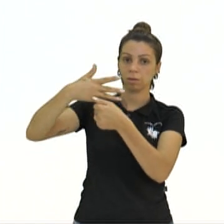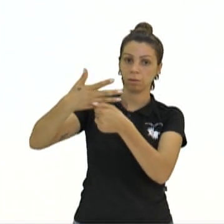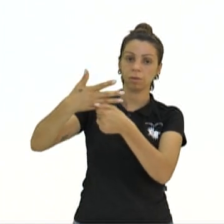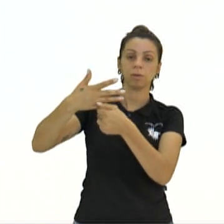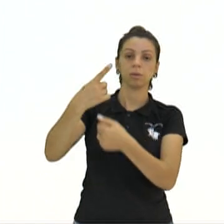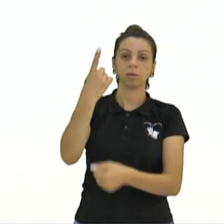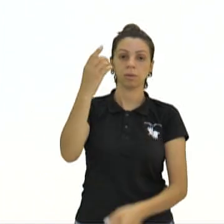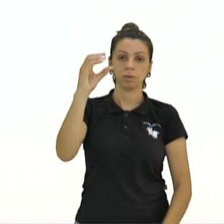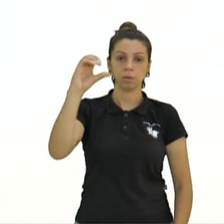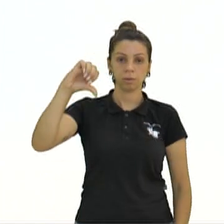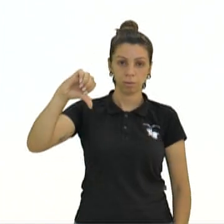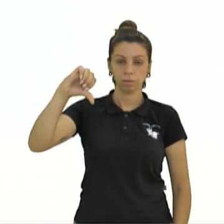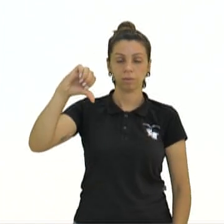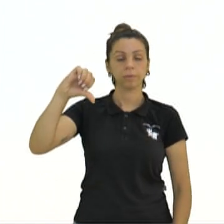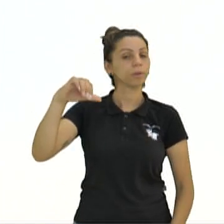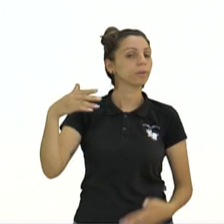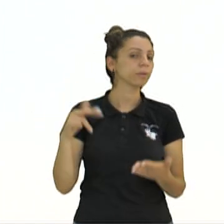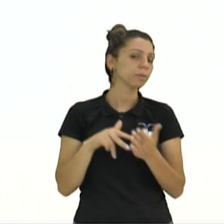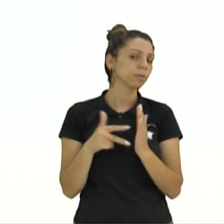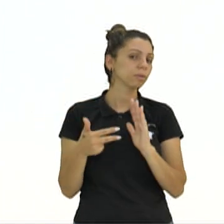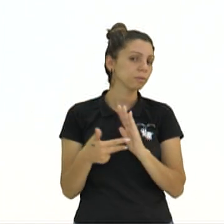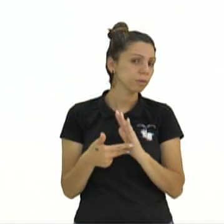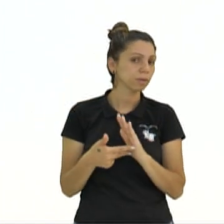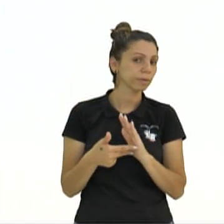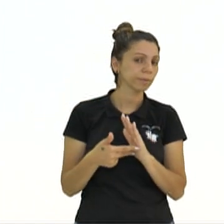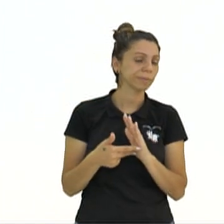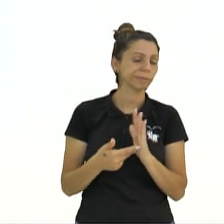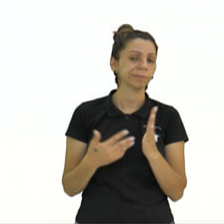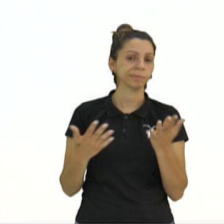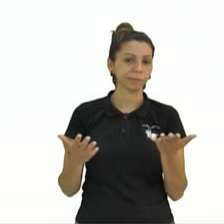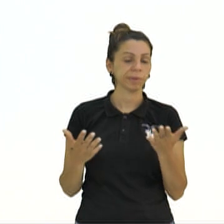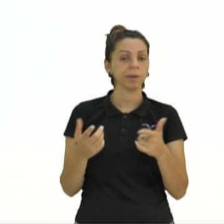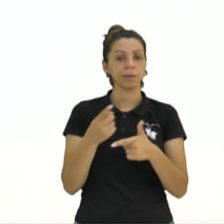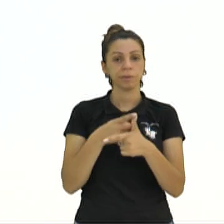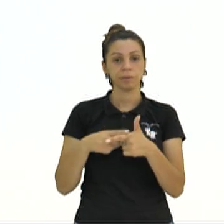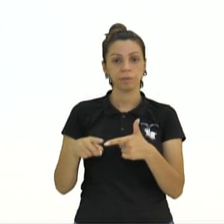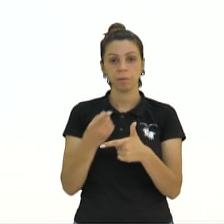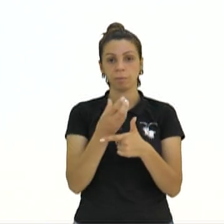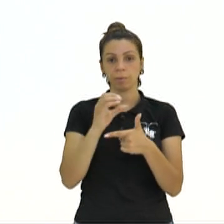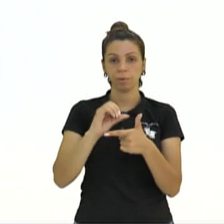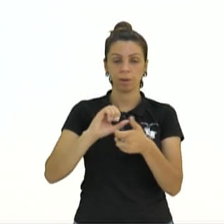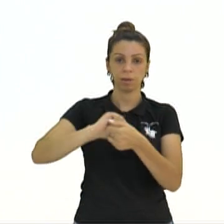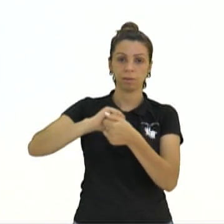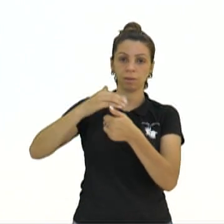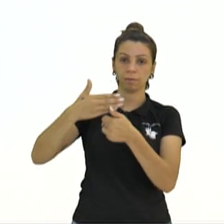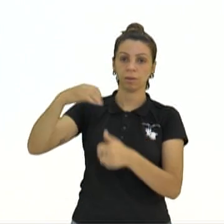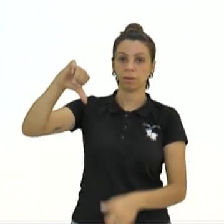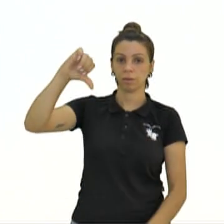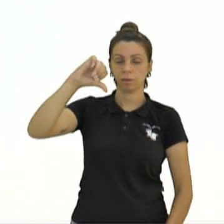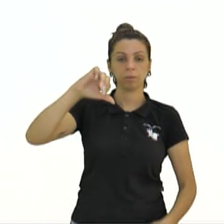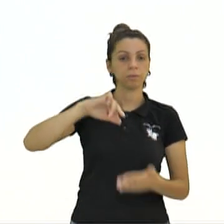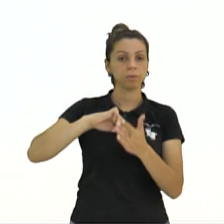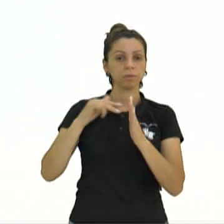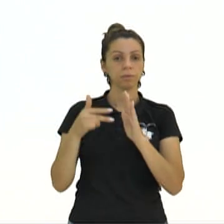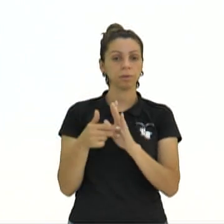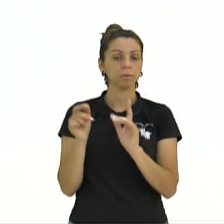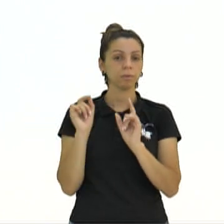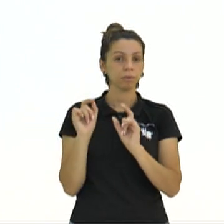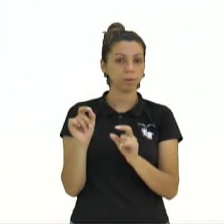divido por 10 elevado à nona, o que que significa? Dividir por 10 elevado à nona é a mesma coisa que o quê?